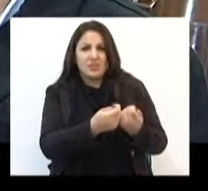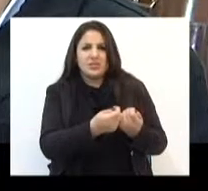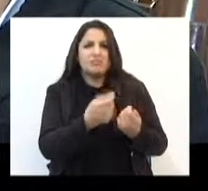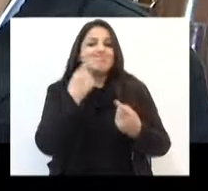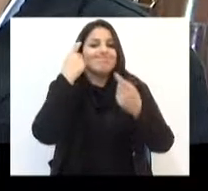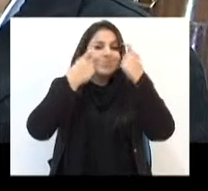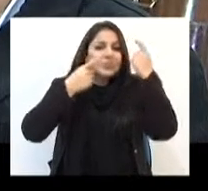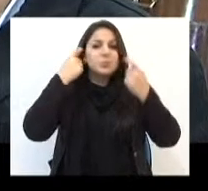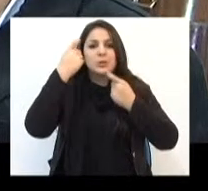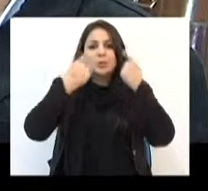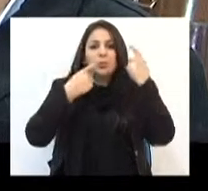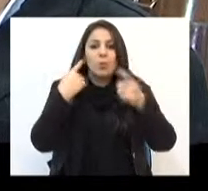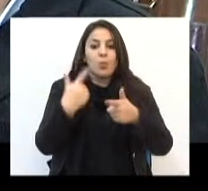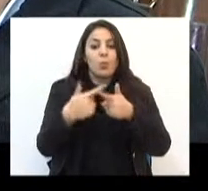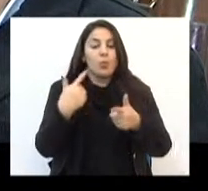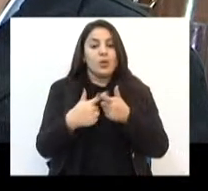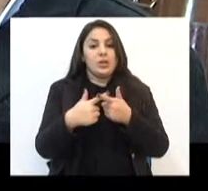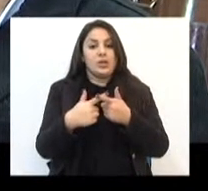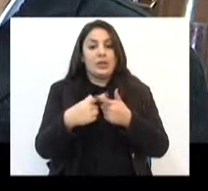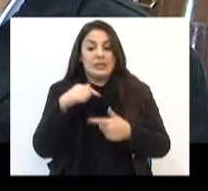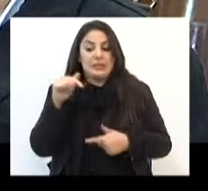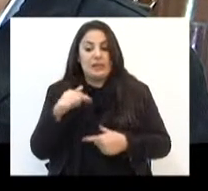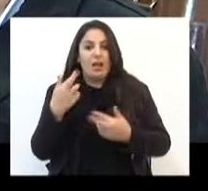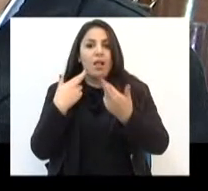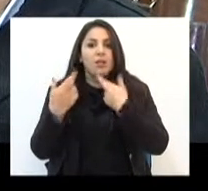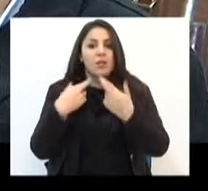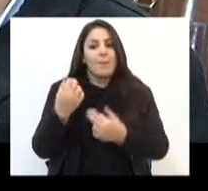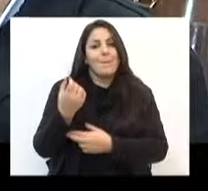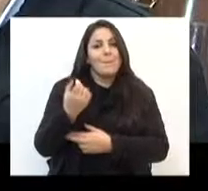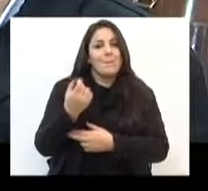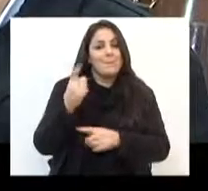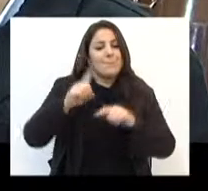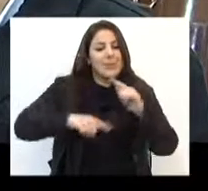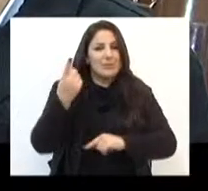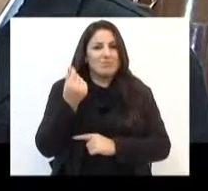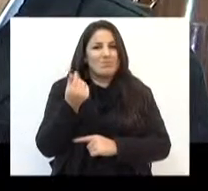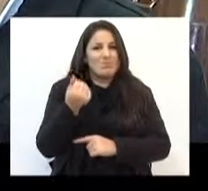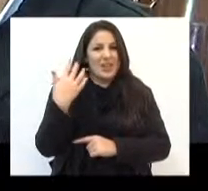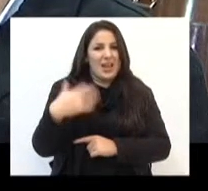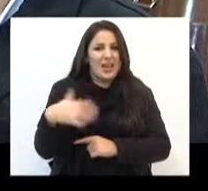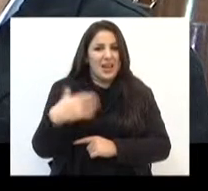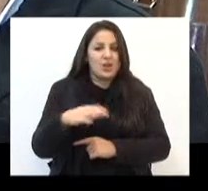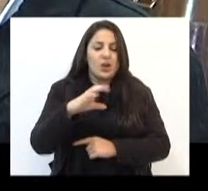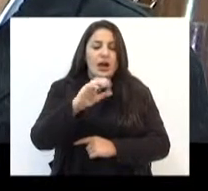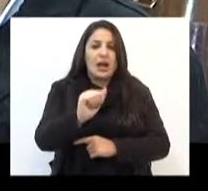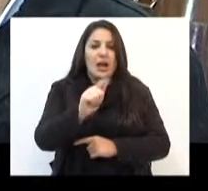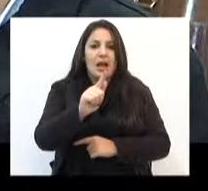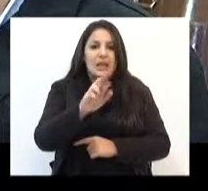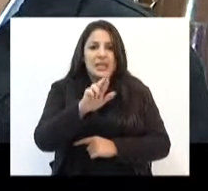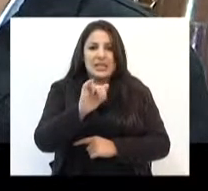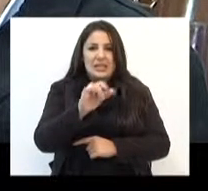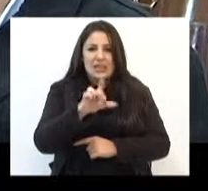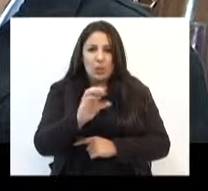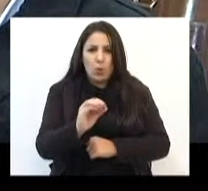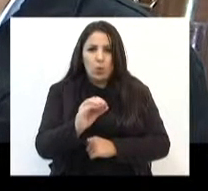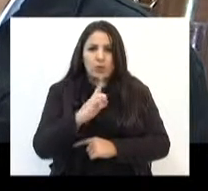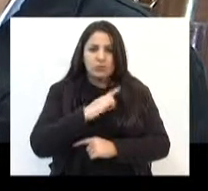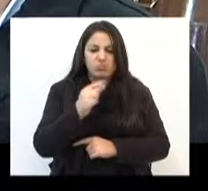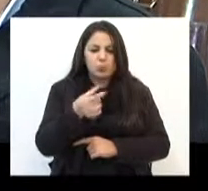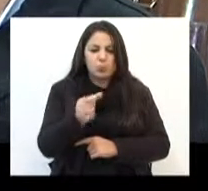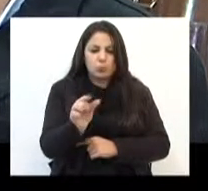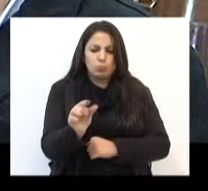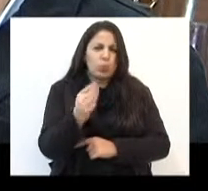previsão e o cadeirante ele vai ficar à frente do que está hoje coberto. Mas dentro do que nós temos de exemplo